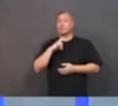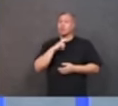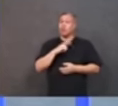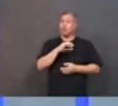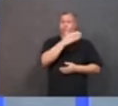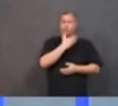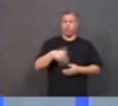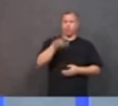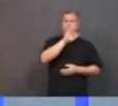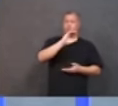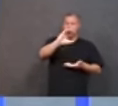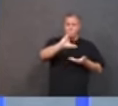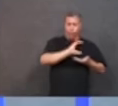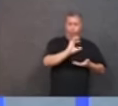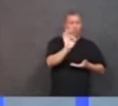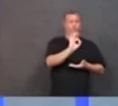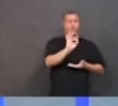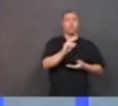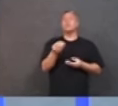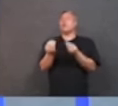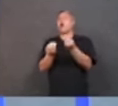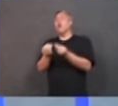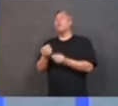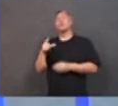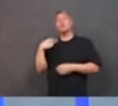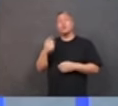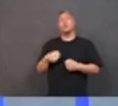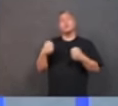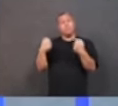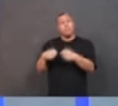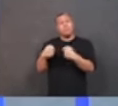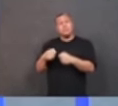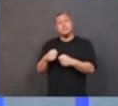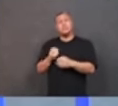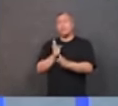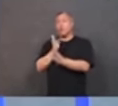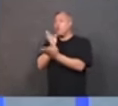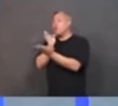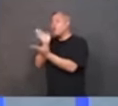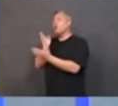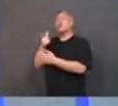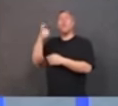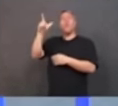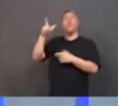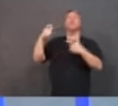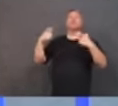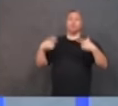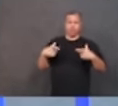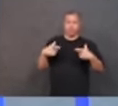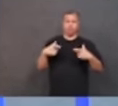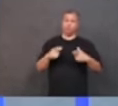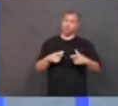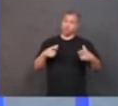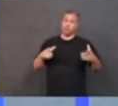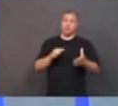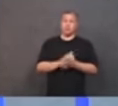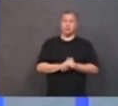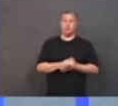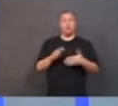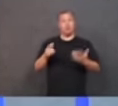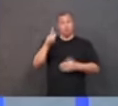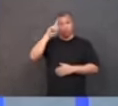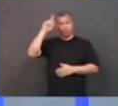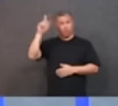verifiquem, evidentemente as nossas necessidades de encontrar alternativas, elas aumentam. e certamente a gestão terá que